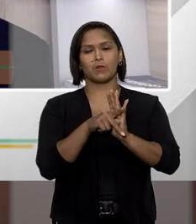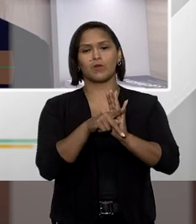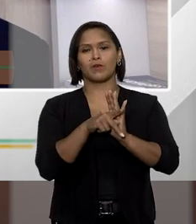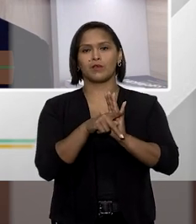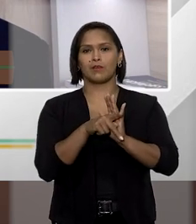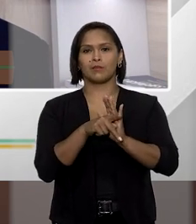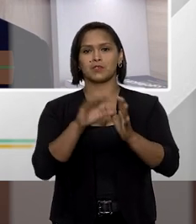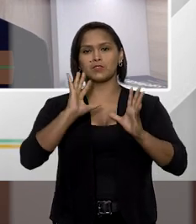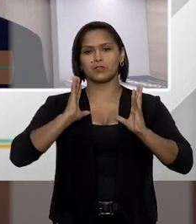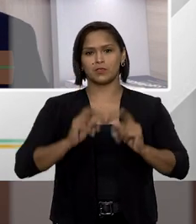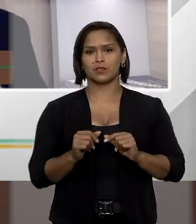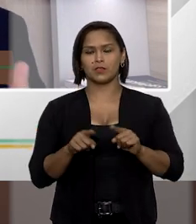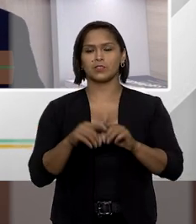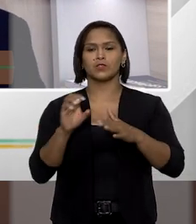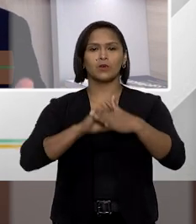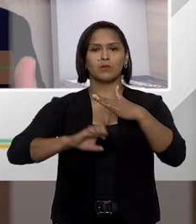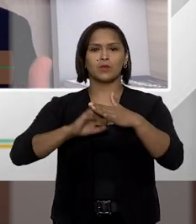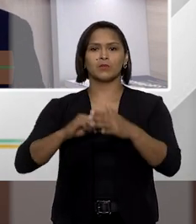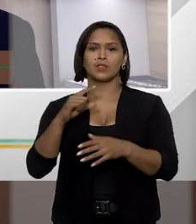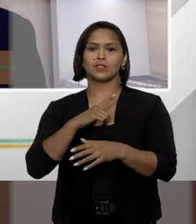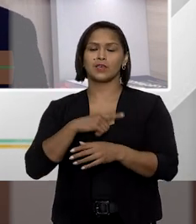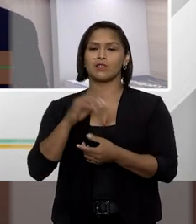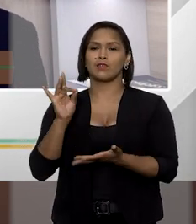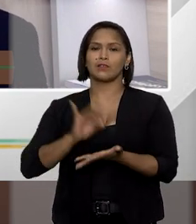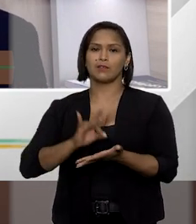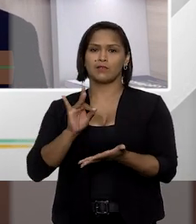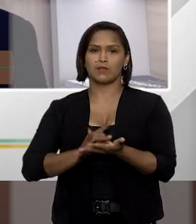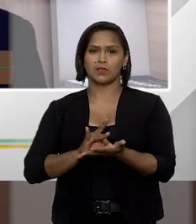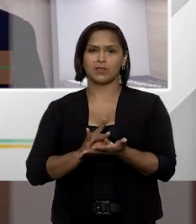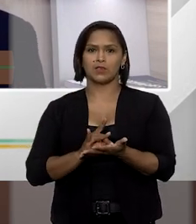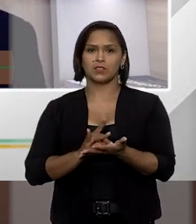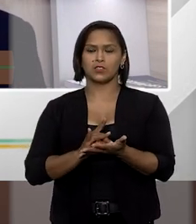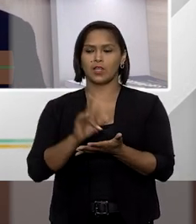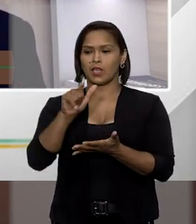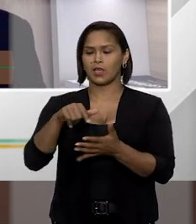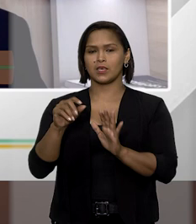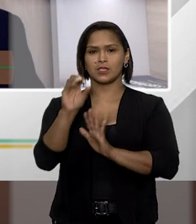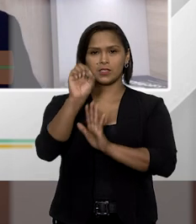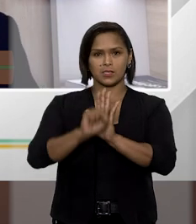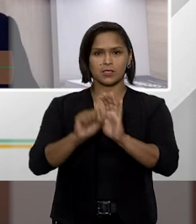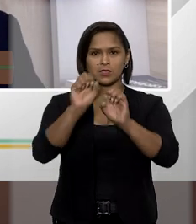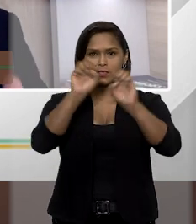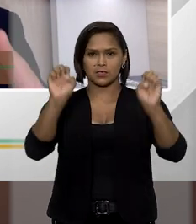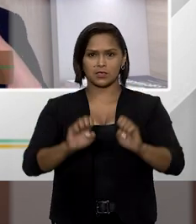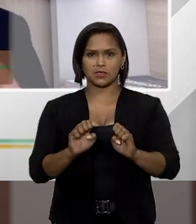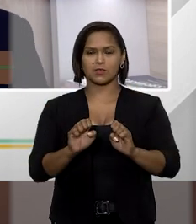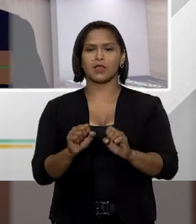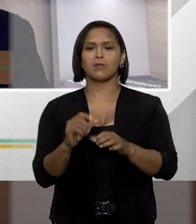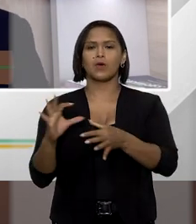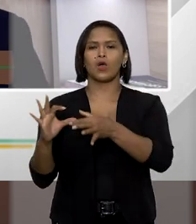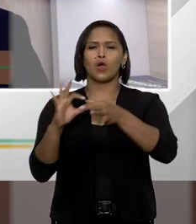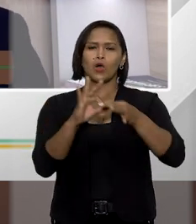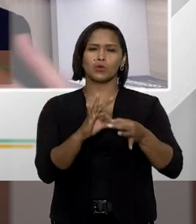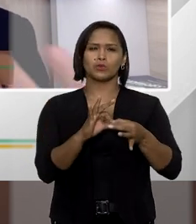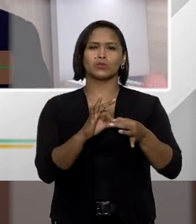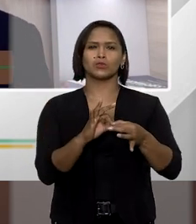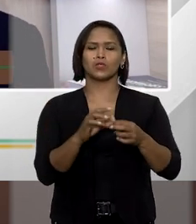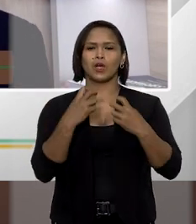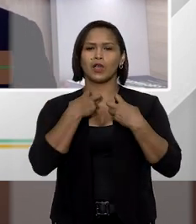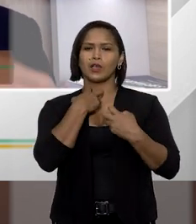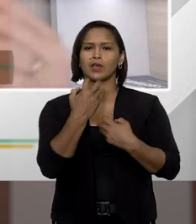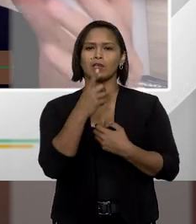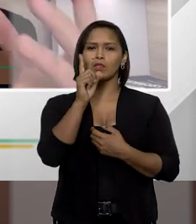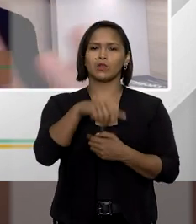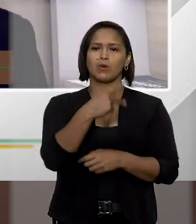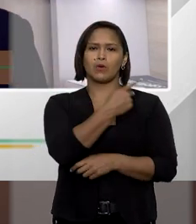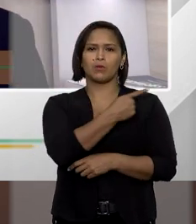programas de integridade. Uma empresa que tem efetivamente o compliance, ou o sócio-diretor, o